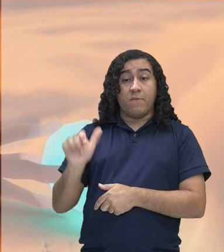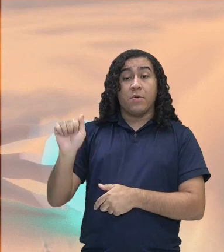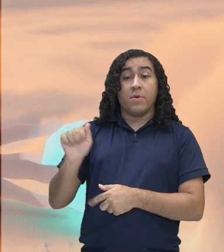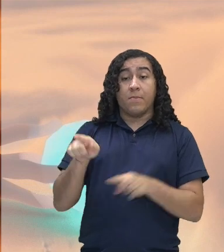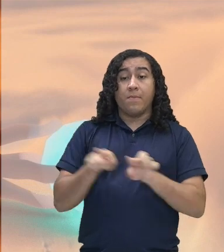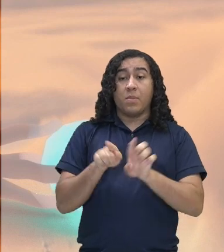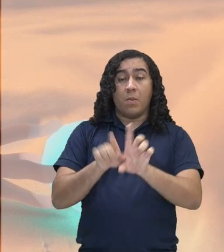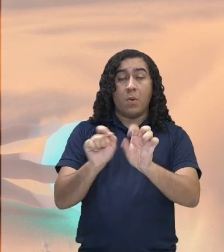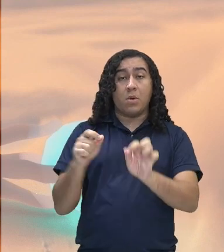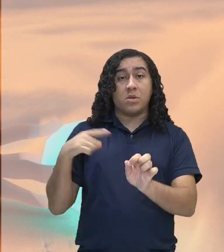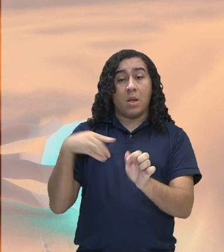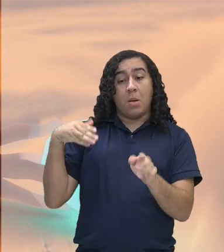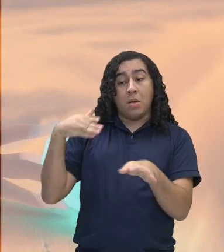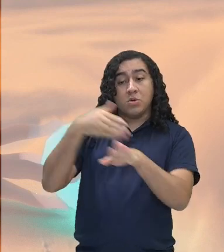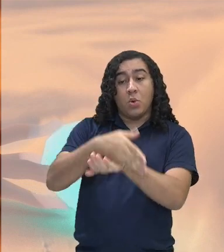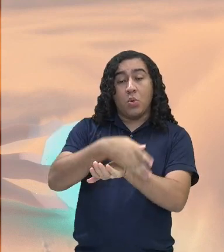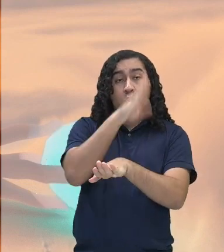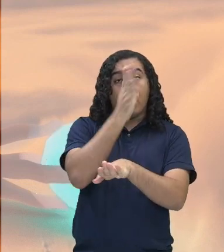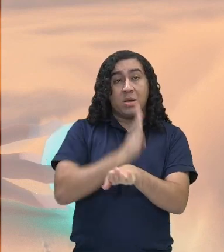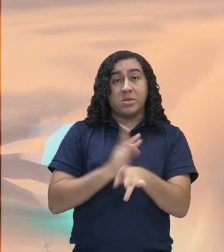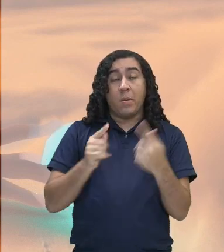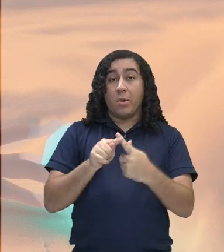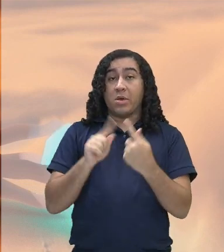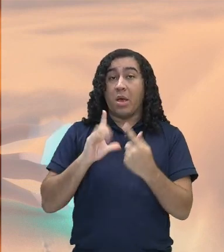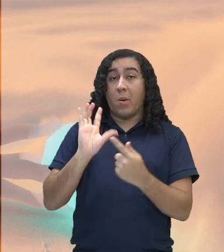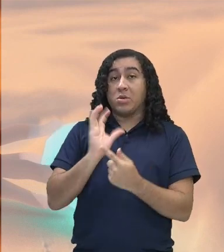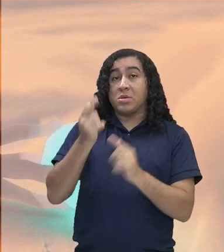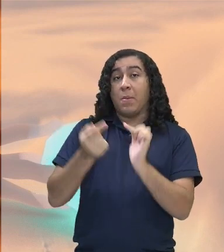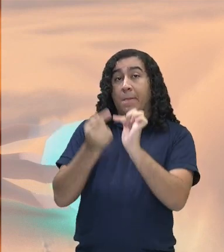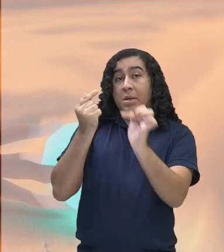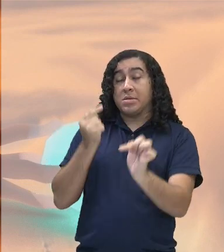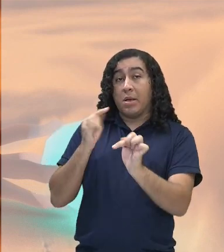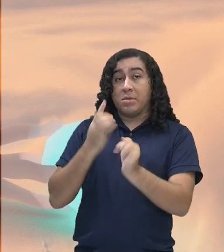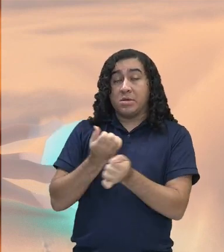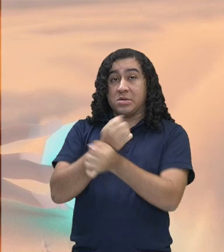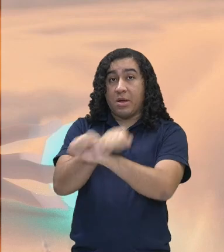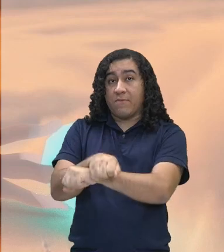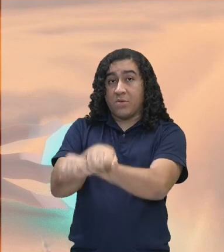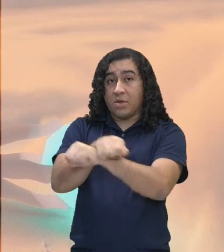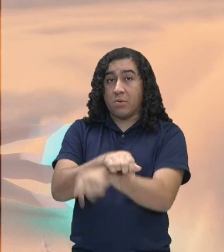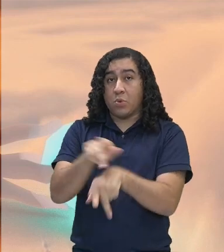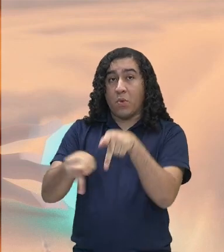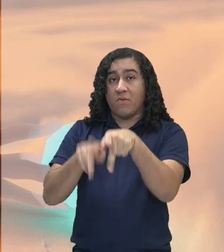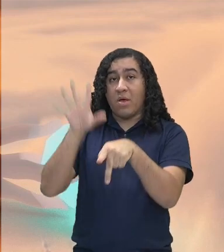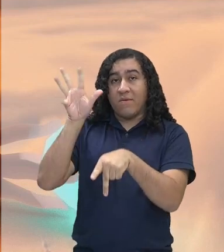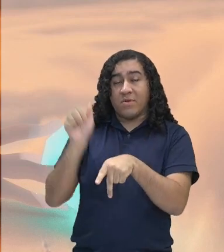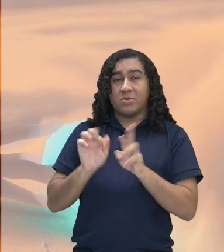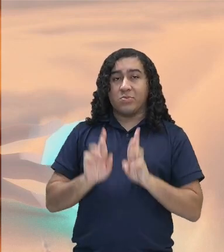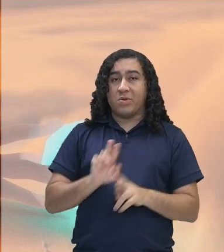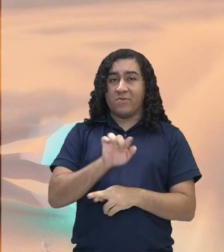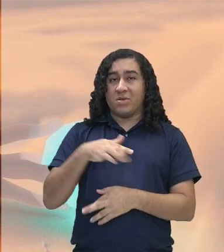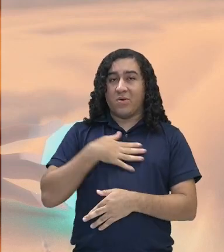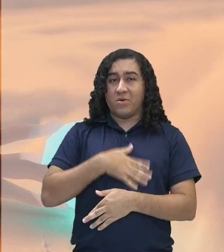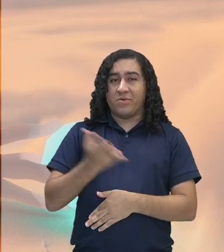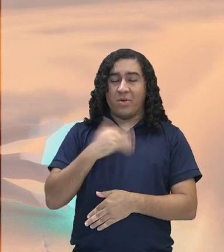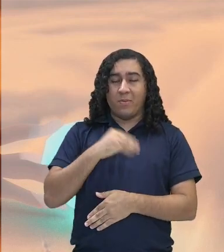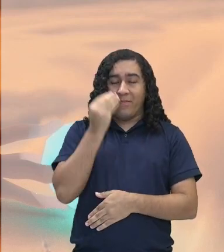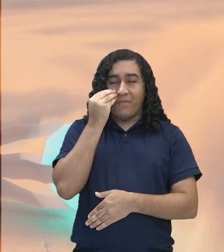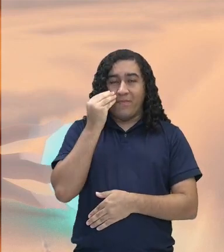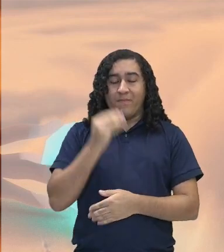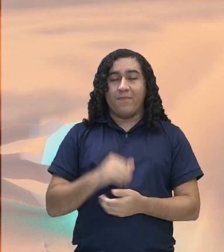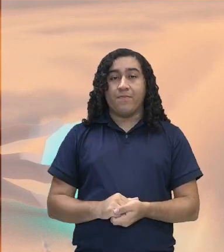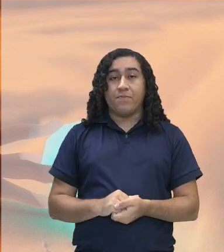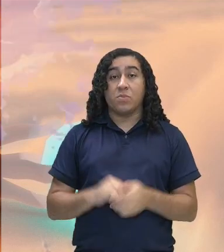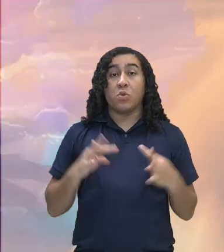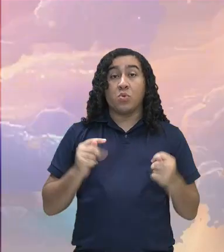e que chegou ao Brasil por meio da escravidão dos povos africanos. Espero que gostem. Vamos lá?